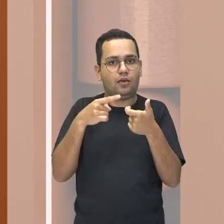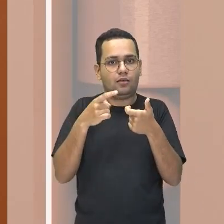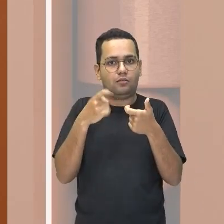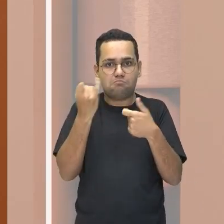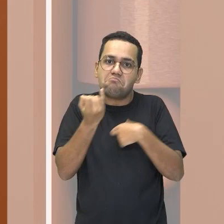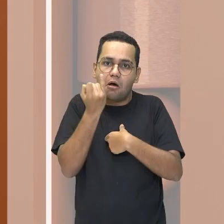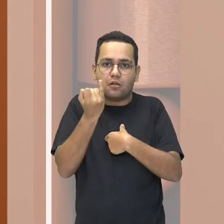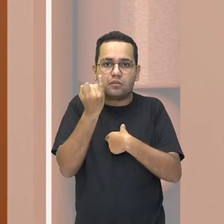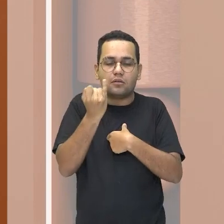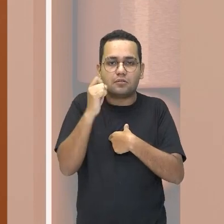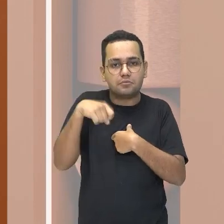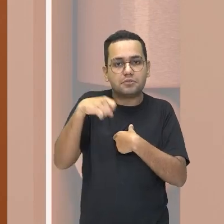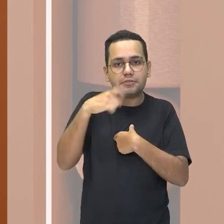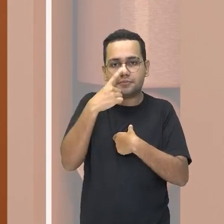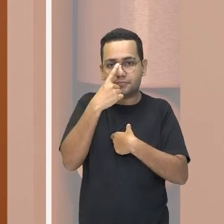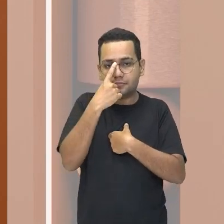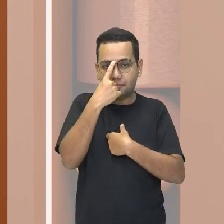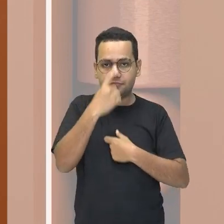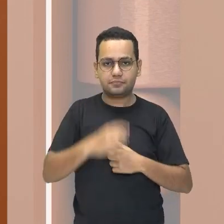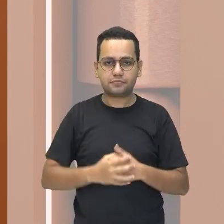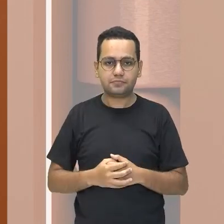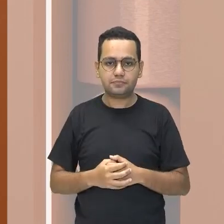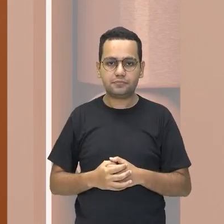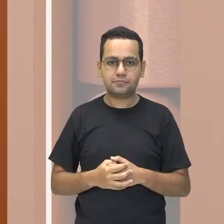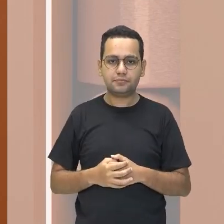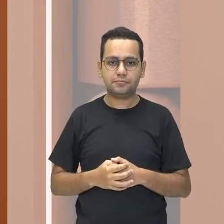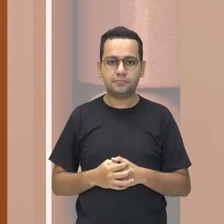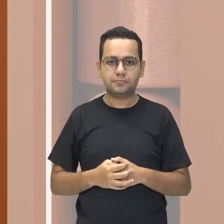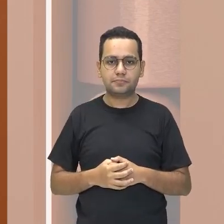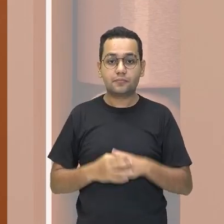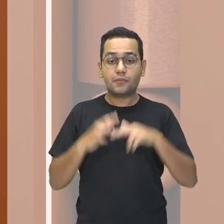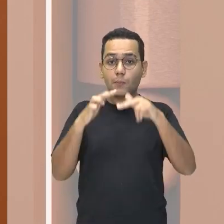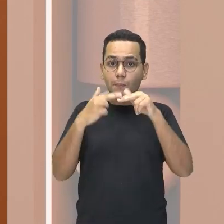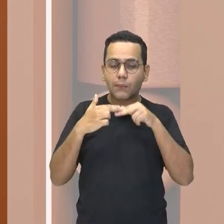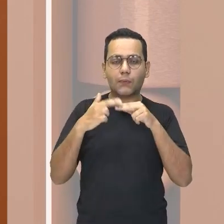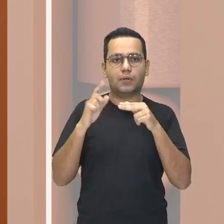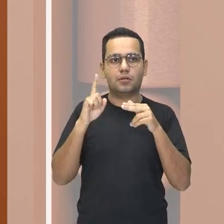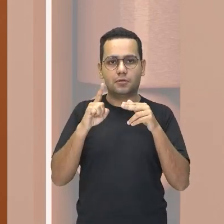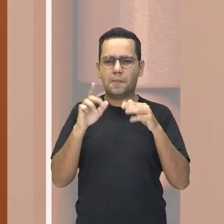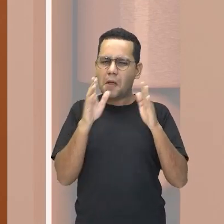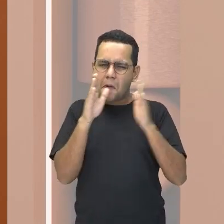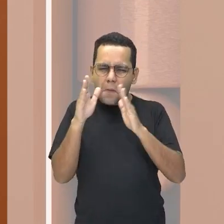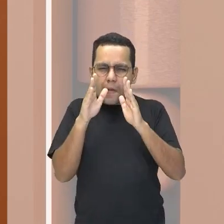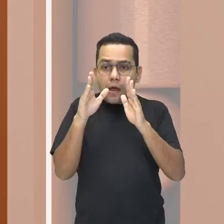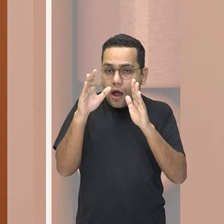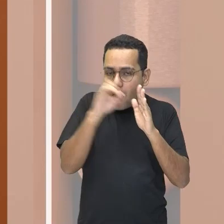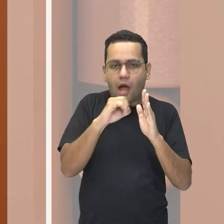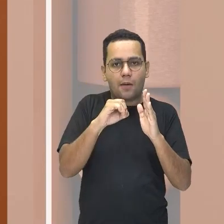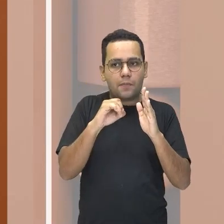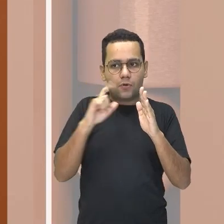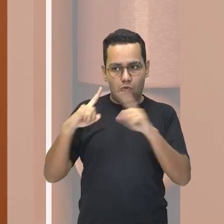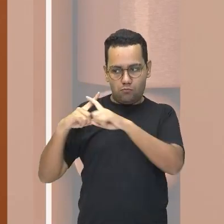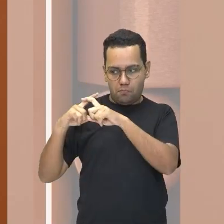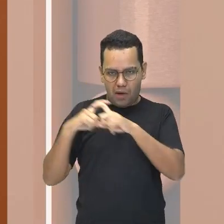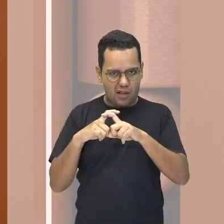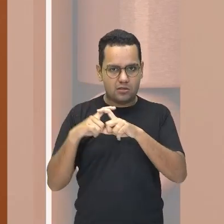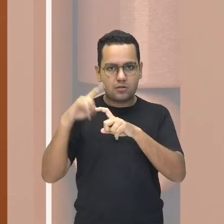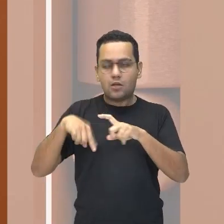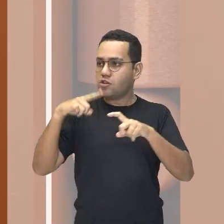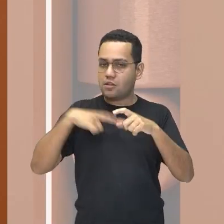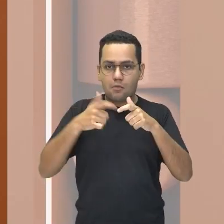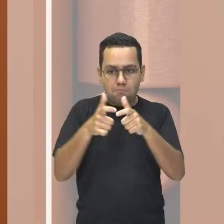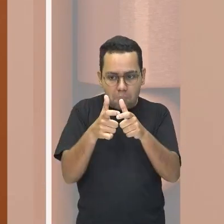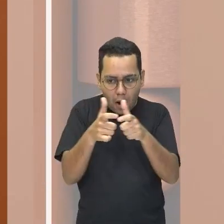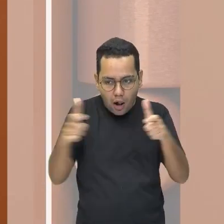tanto que, em um curto prazo, os nazistas já haviam dominado grande parte do território da